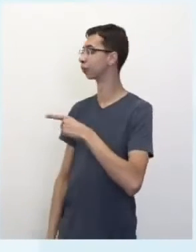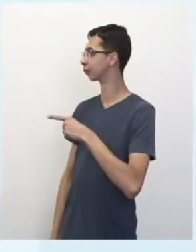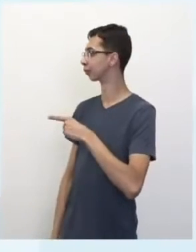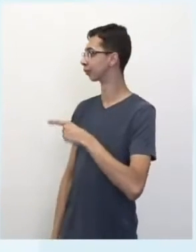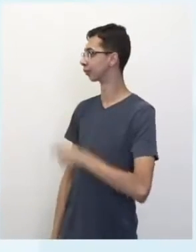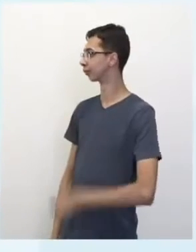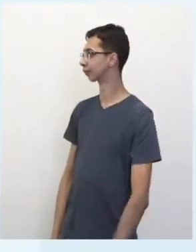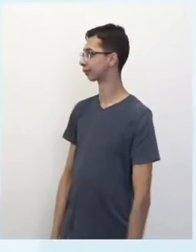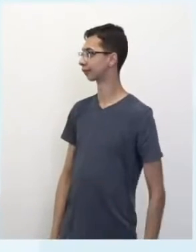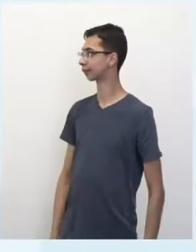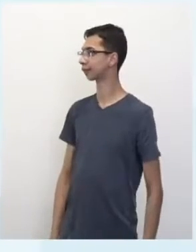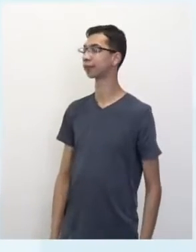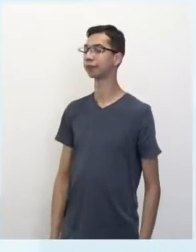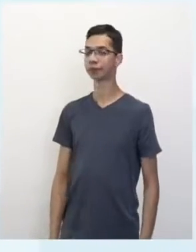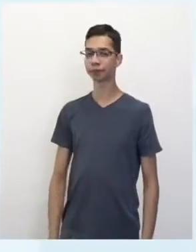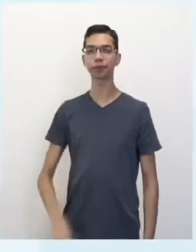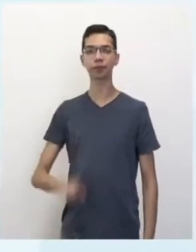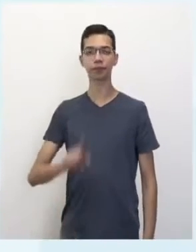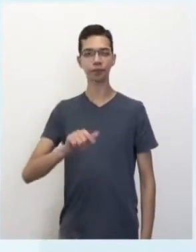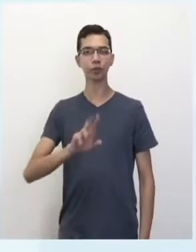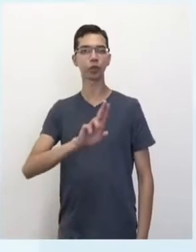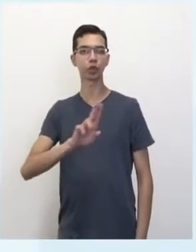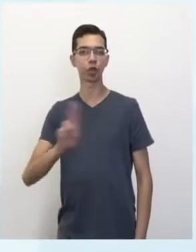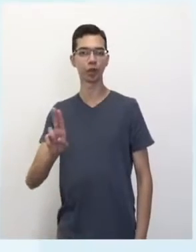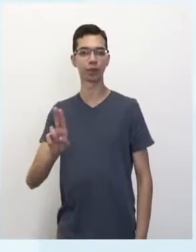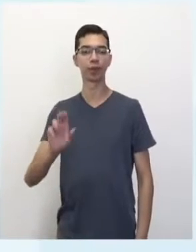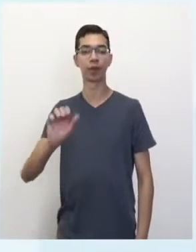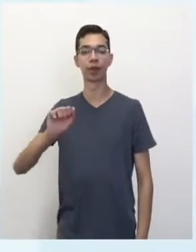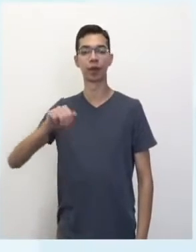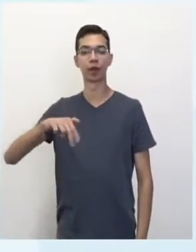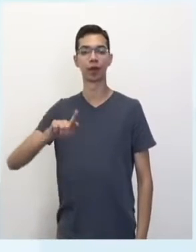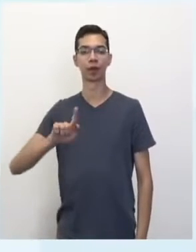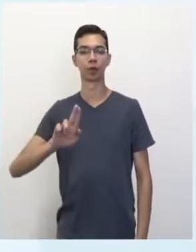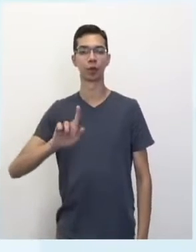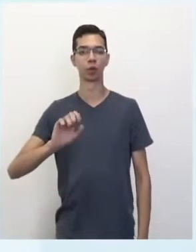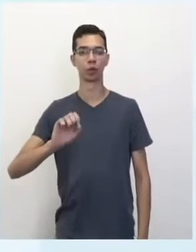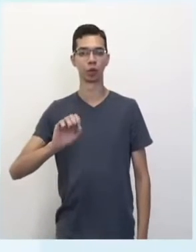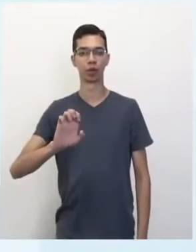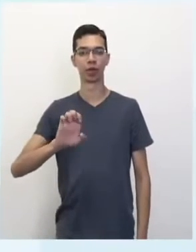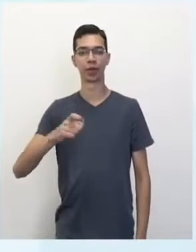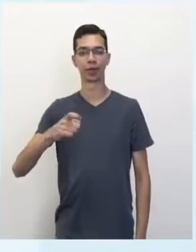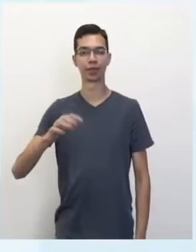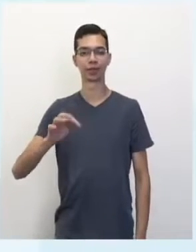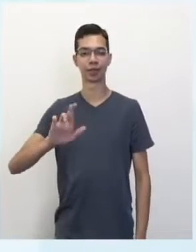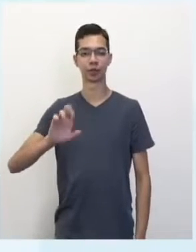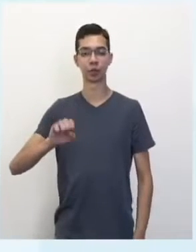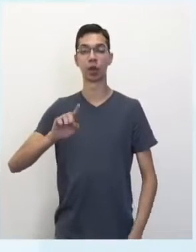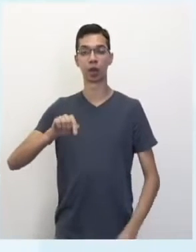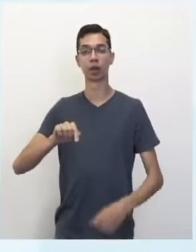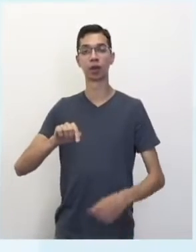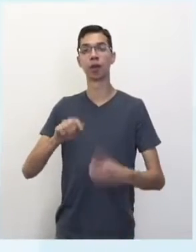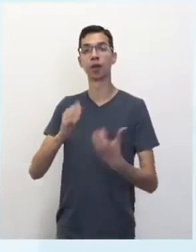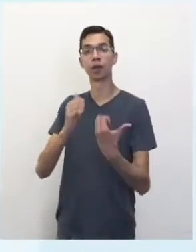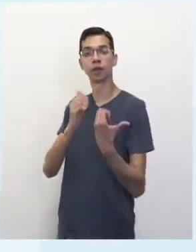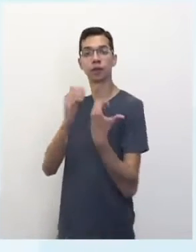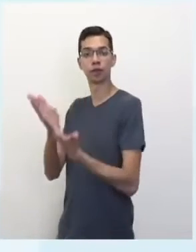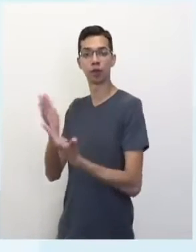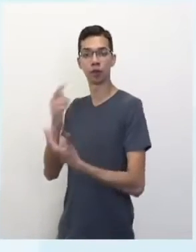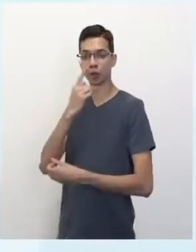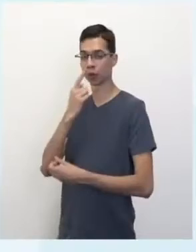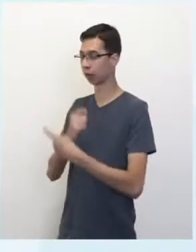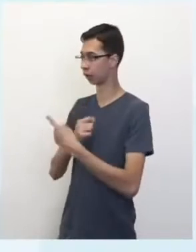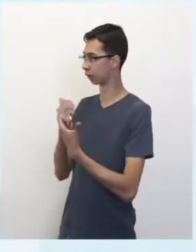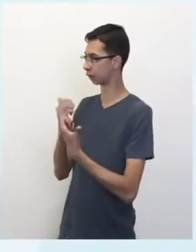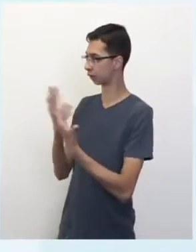né, Tony? Então, que é o ângulo externo, né? Isso, esse ângulo externo, esse complemento. Então, eu posso observar aí, sempre olhando, nós vamos